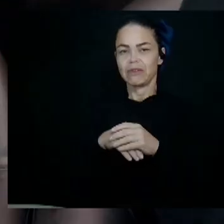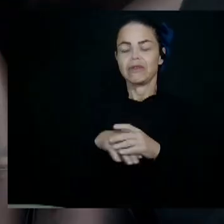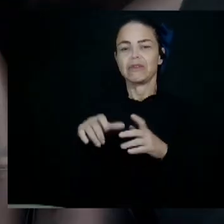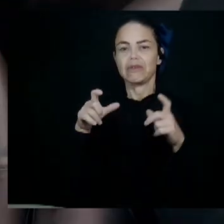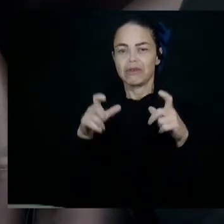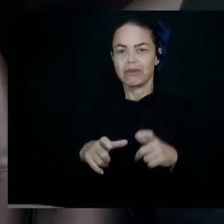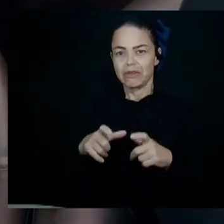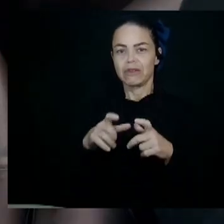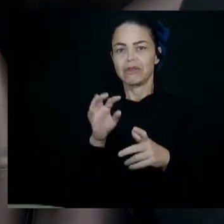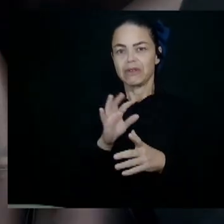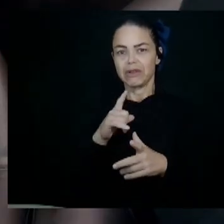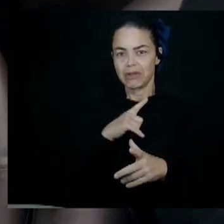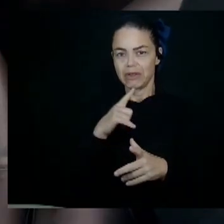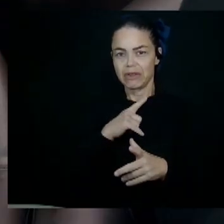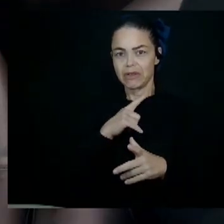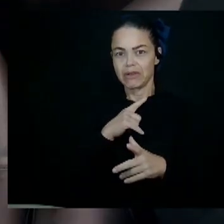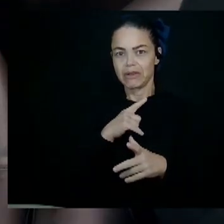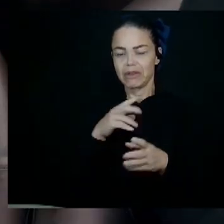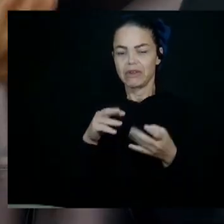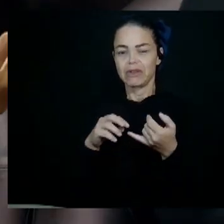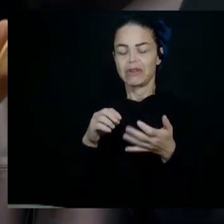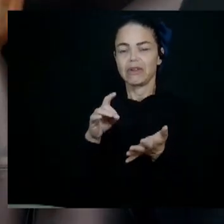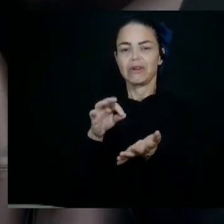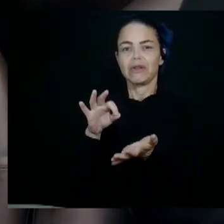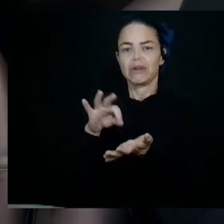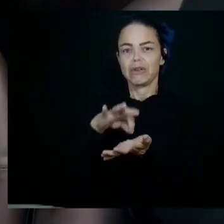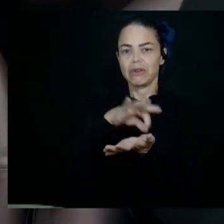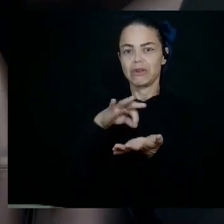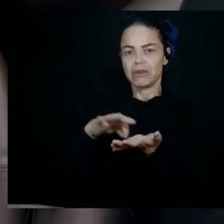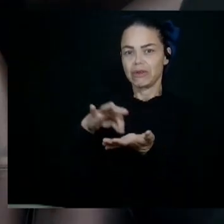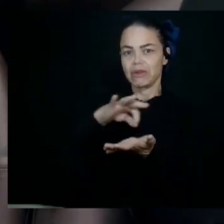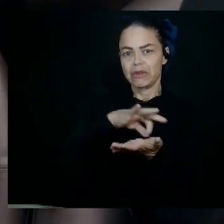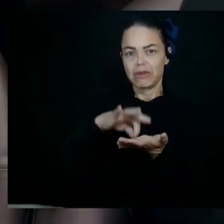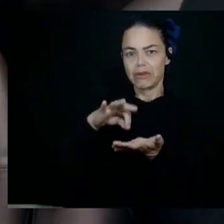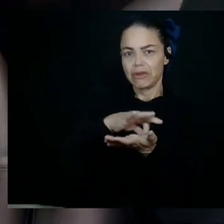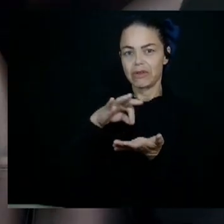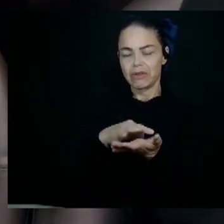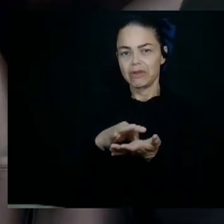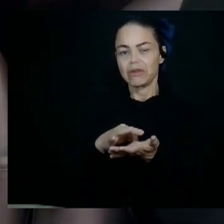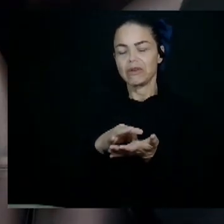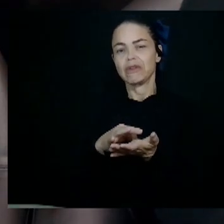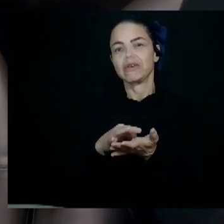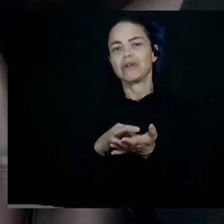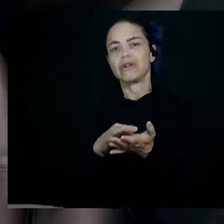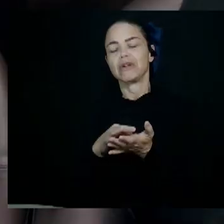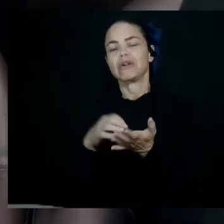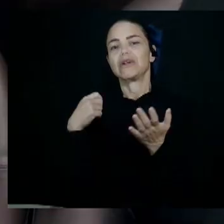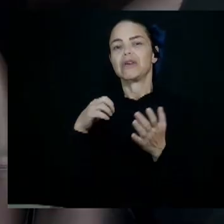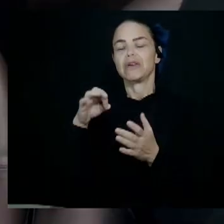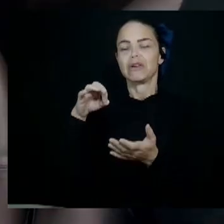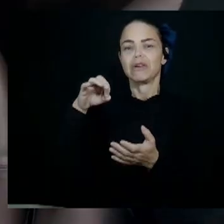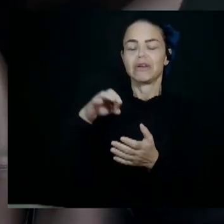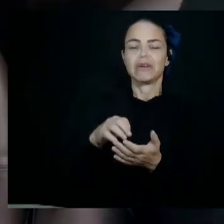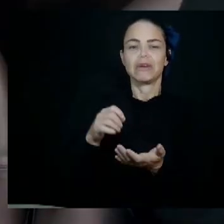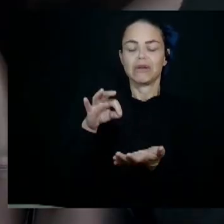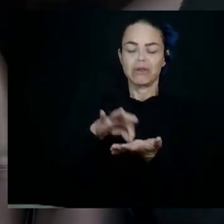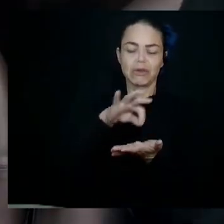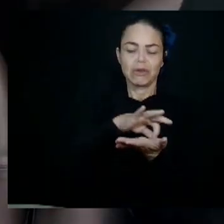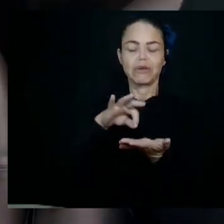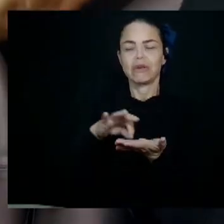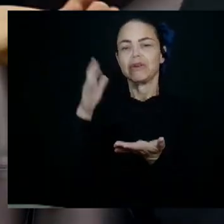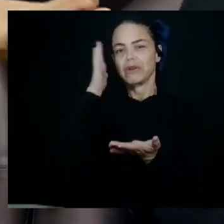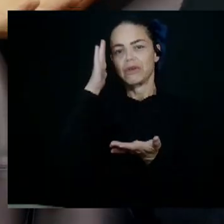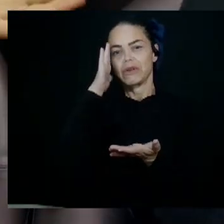a produção da soja. Eles produzem a soja, eles entendem que a soja é só um produto